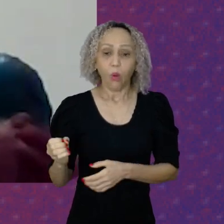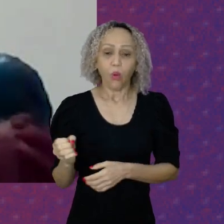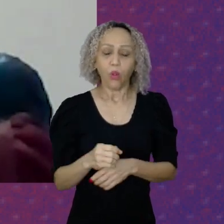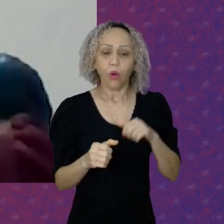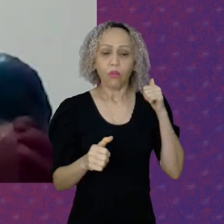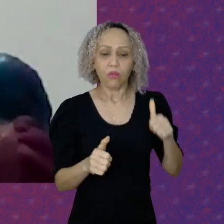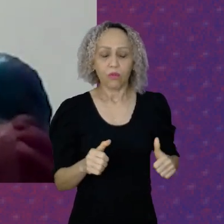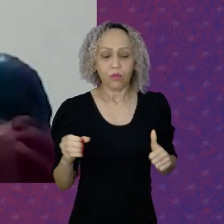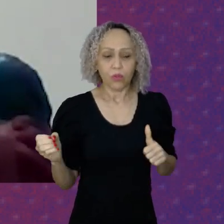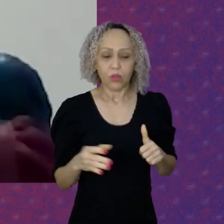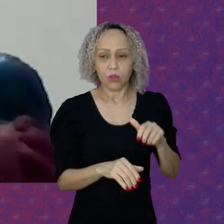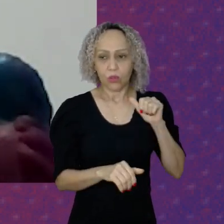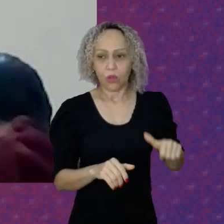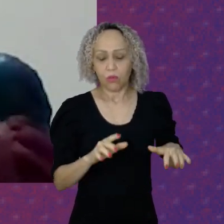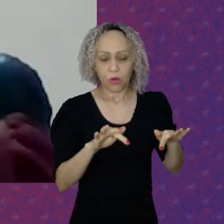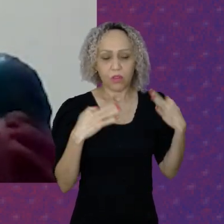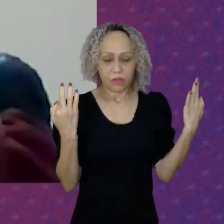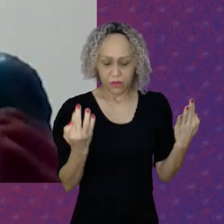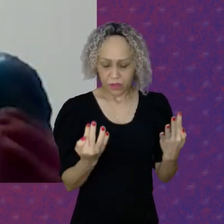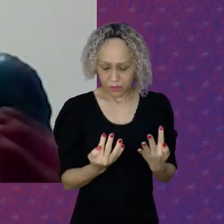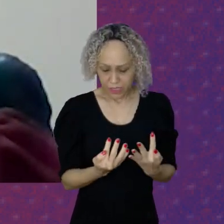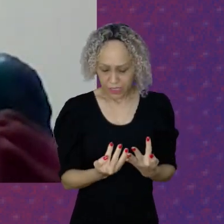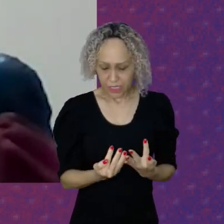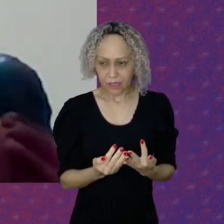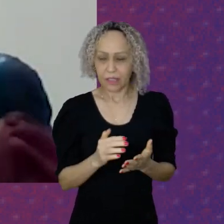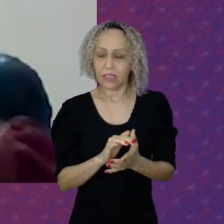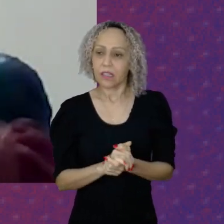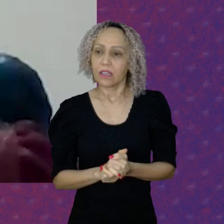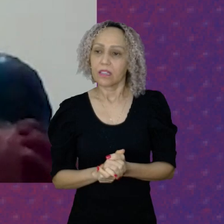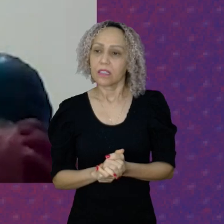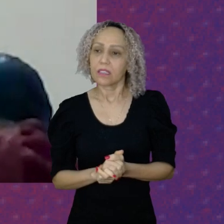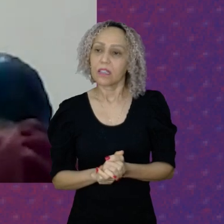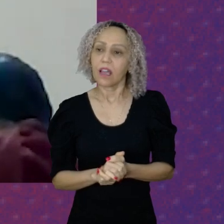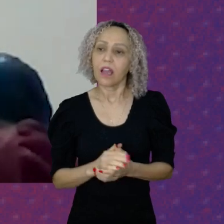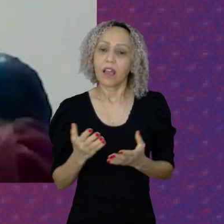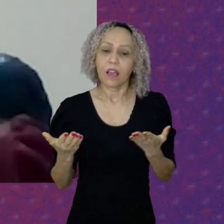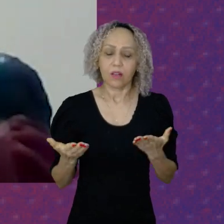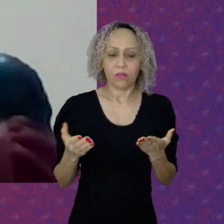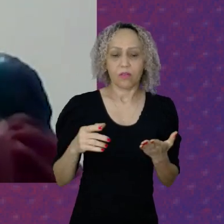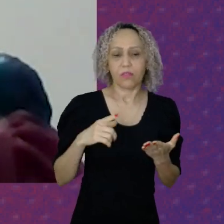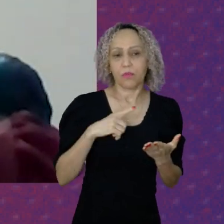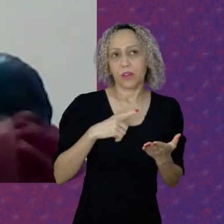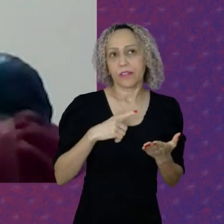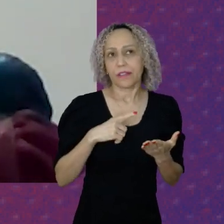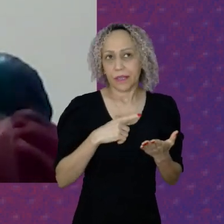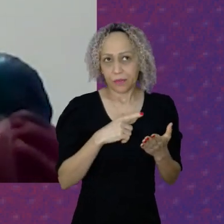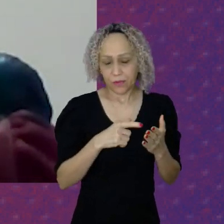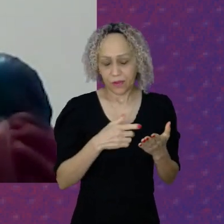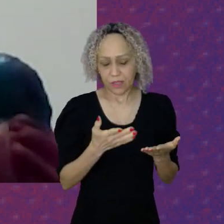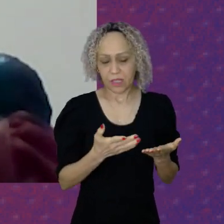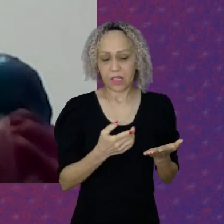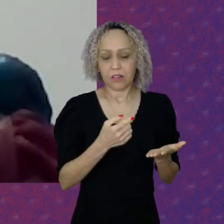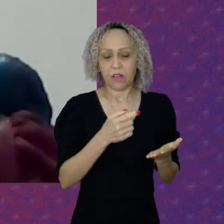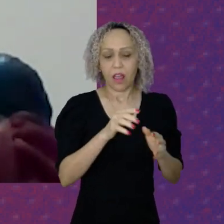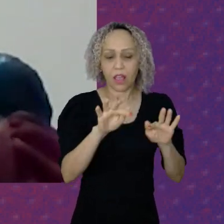a operacionalizar o sistema de condicionalidades, onde exige a frequência escolar, a vacinação, e ele também tem